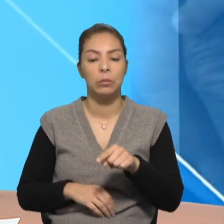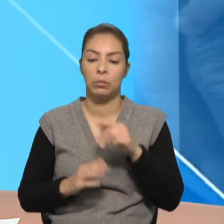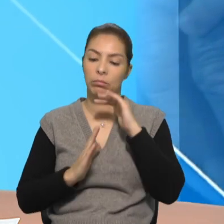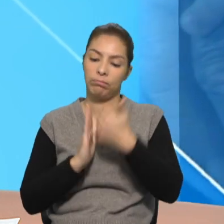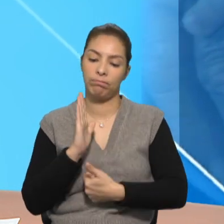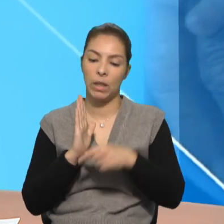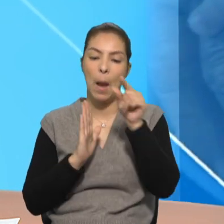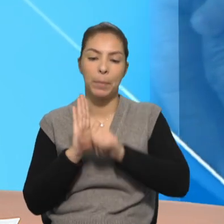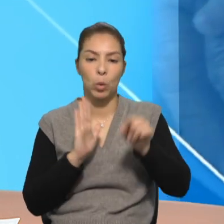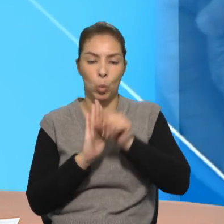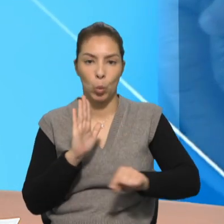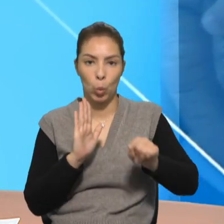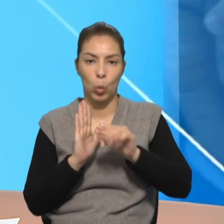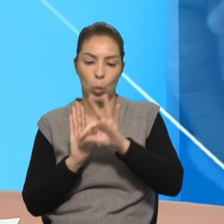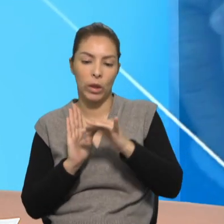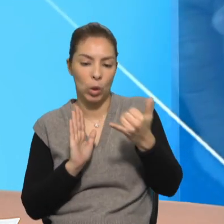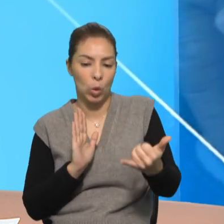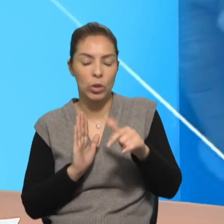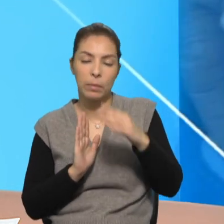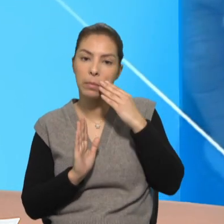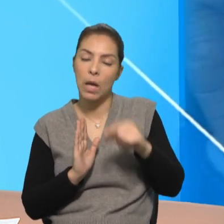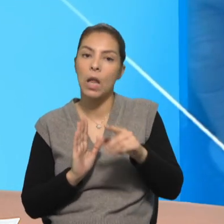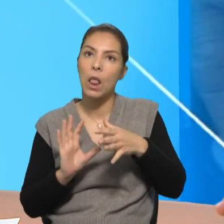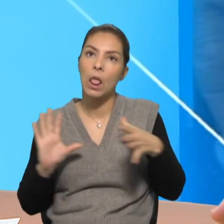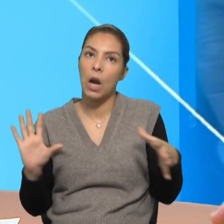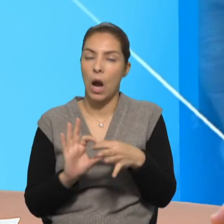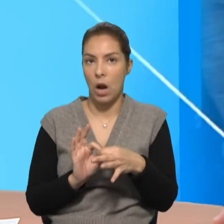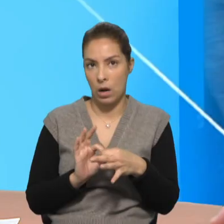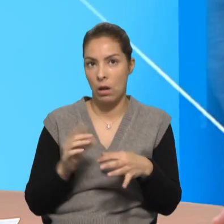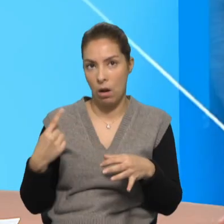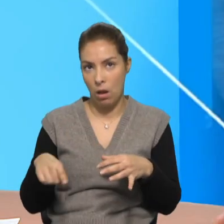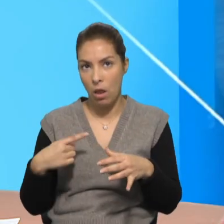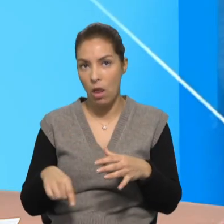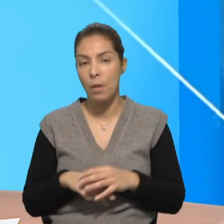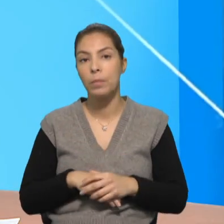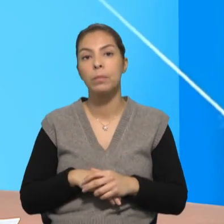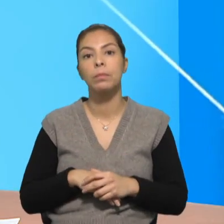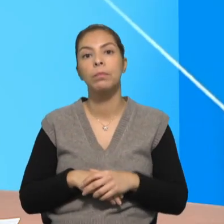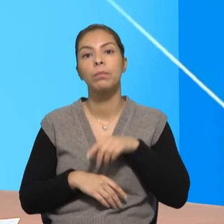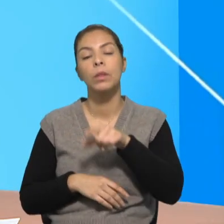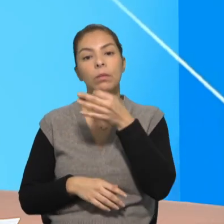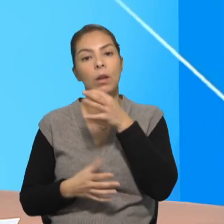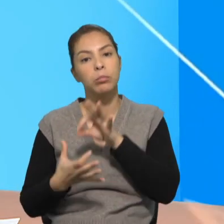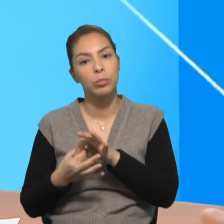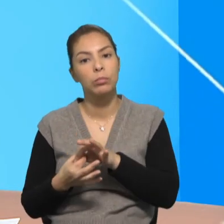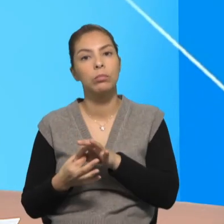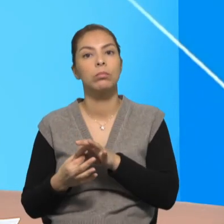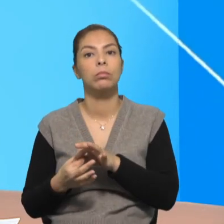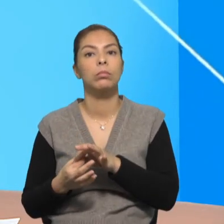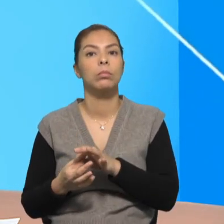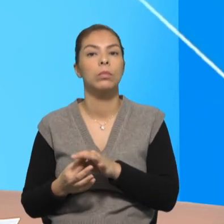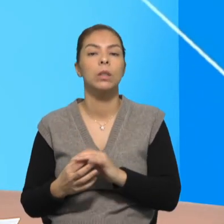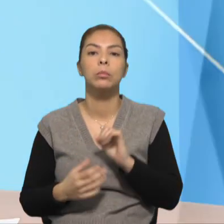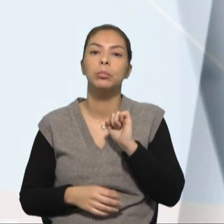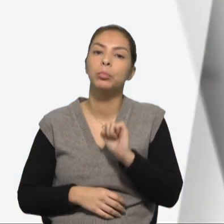42, acredito que existe aí uma ligação muito direta ao texto do Evangelho, quando se fala no servo, o meu eleito, o enlevo da